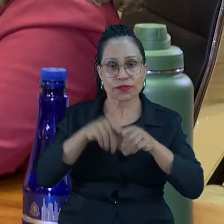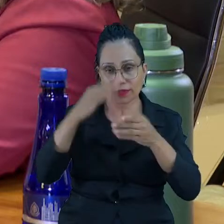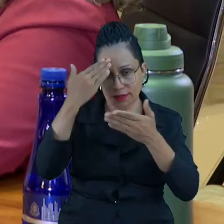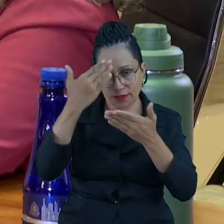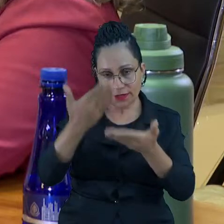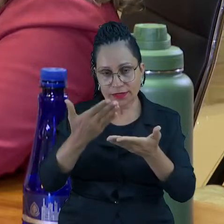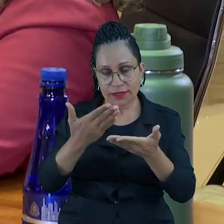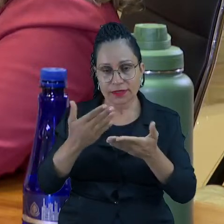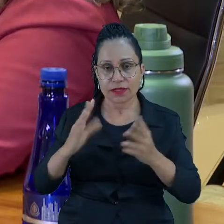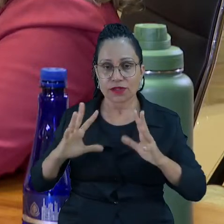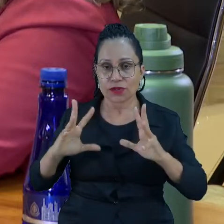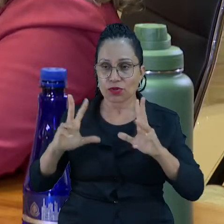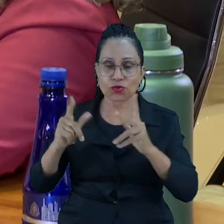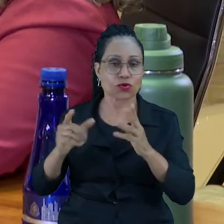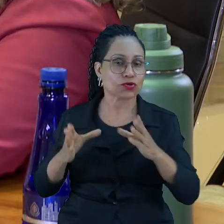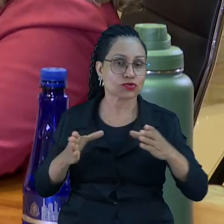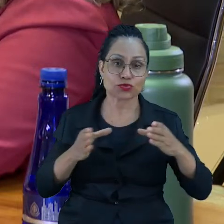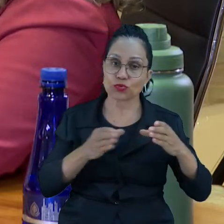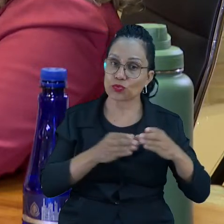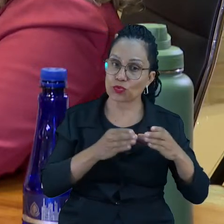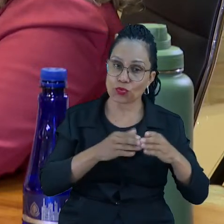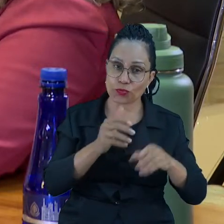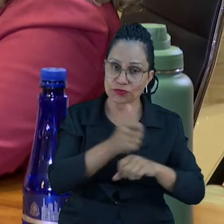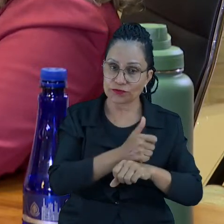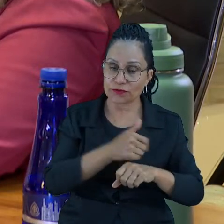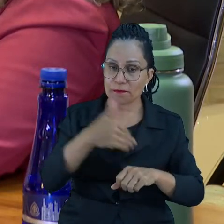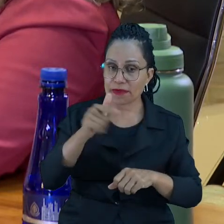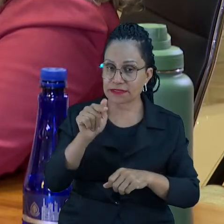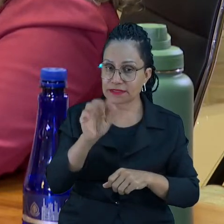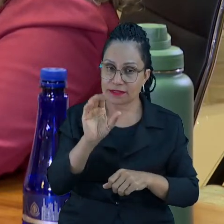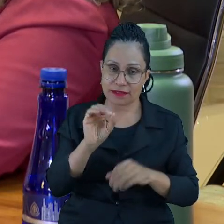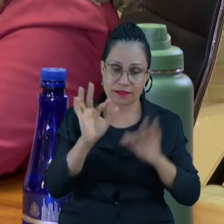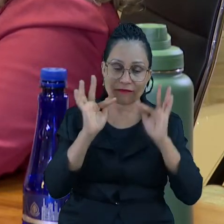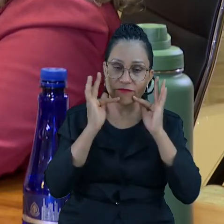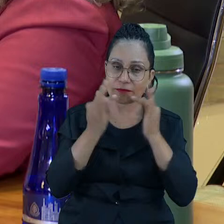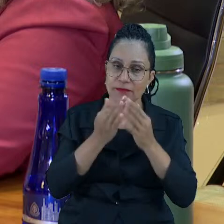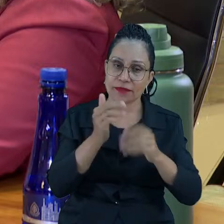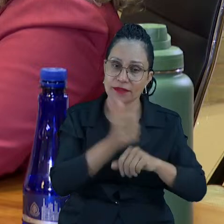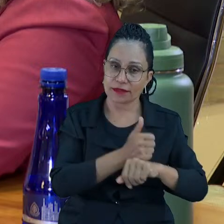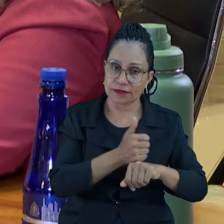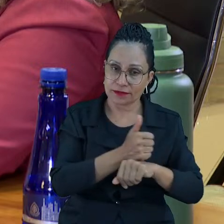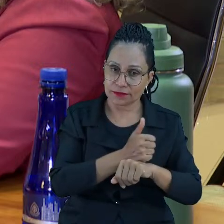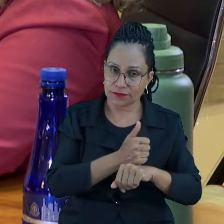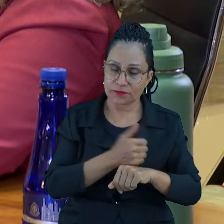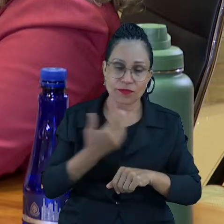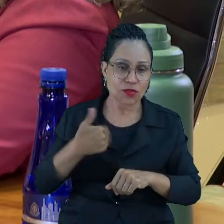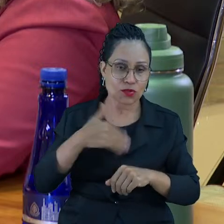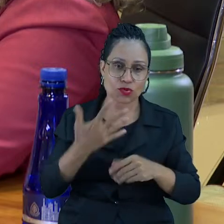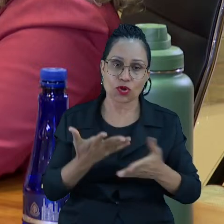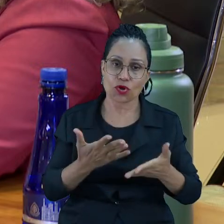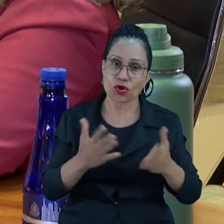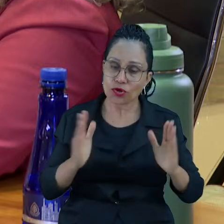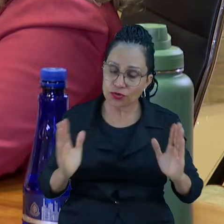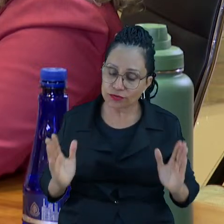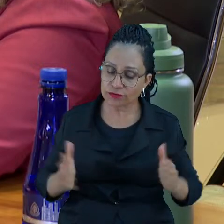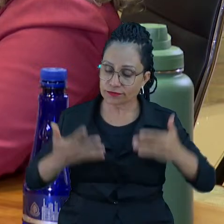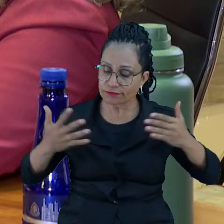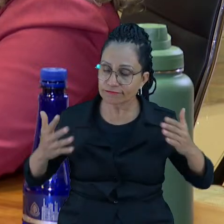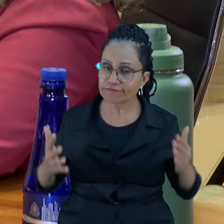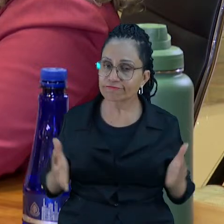nosso time, né, porque a gente está aqui em nome de mais de 70 famílias. Eles que são o nosso motivo, né, de sair de casa